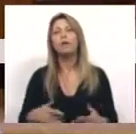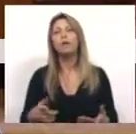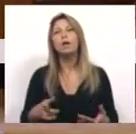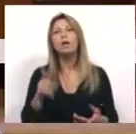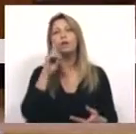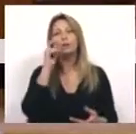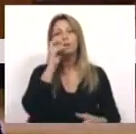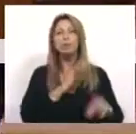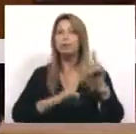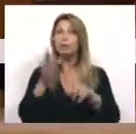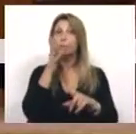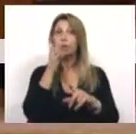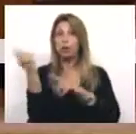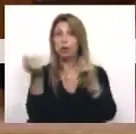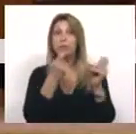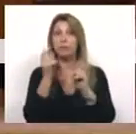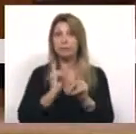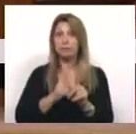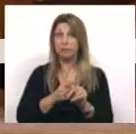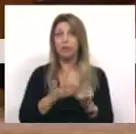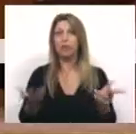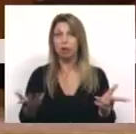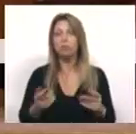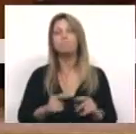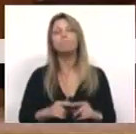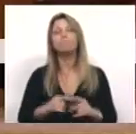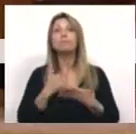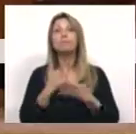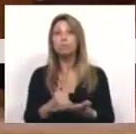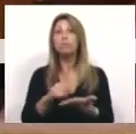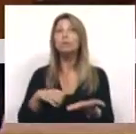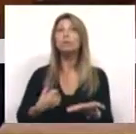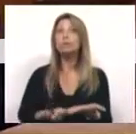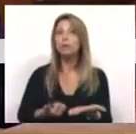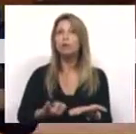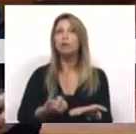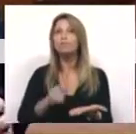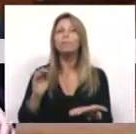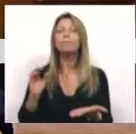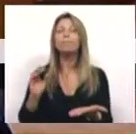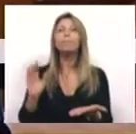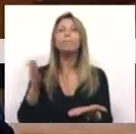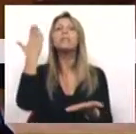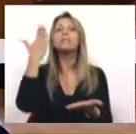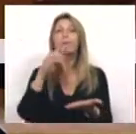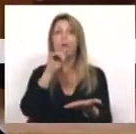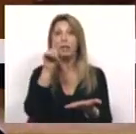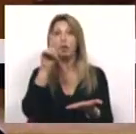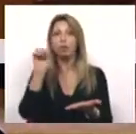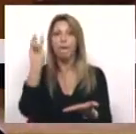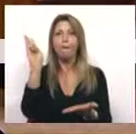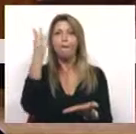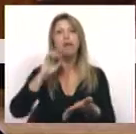neste debate em concreto, o contributo dos Verdes vai fundamentalmente para três questões